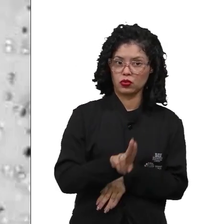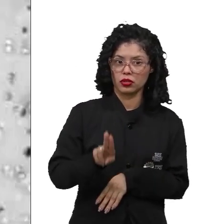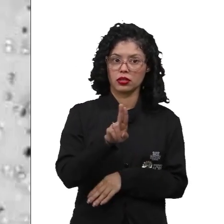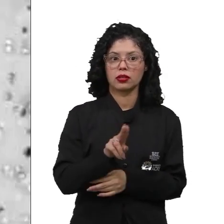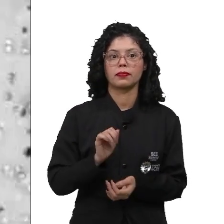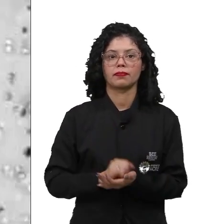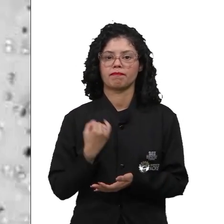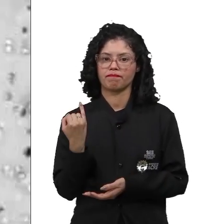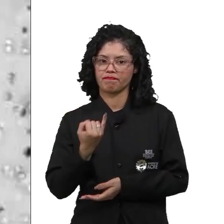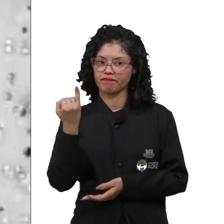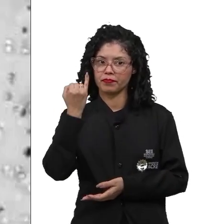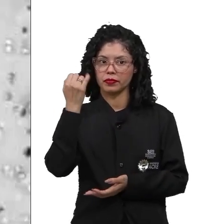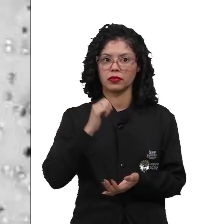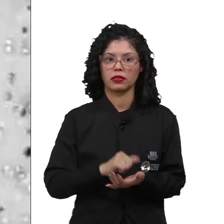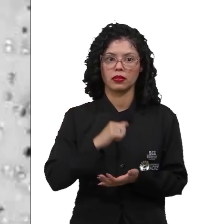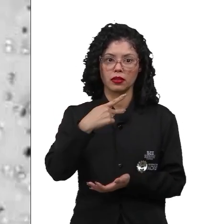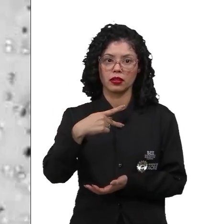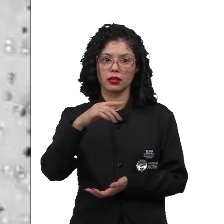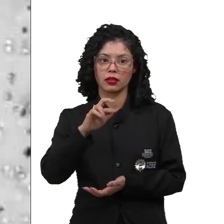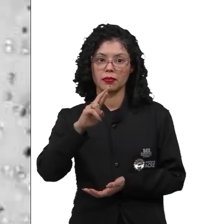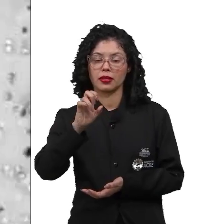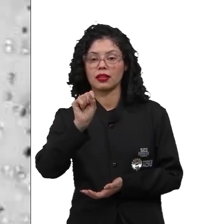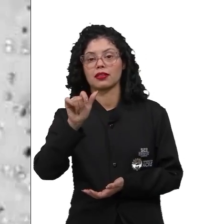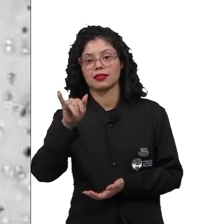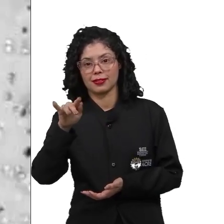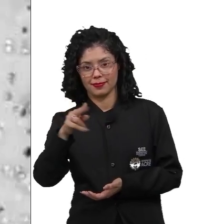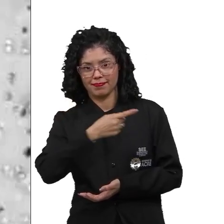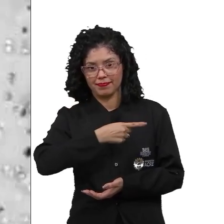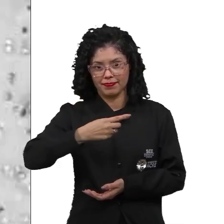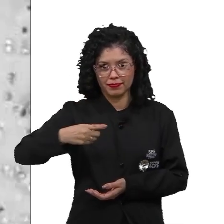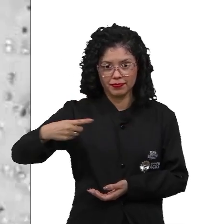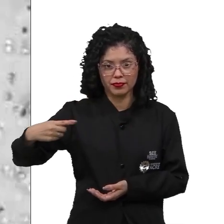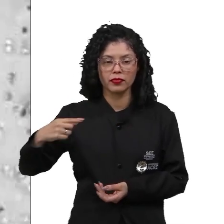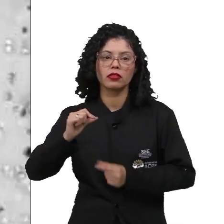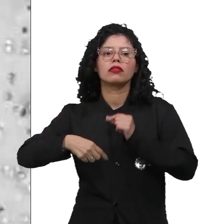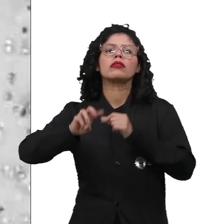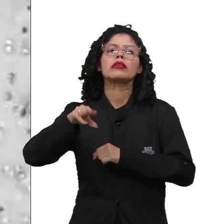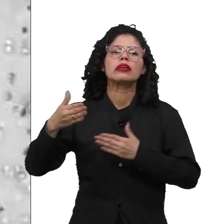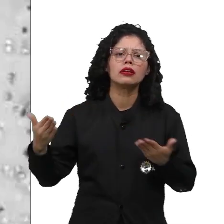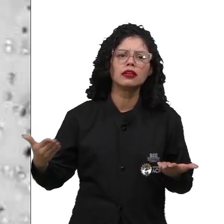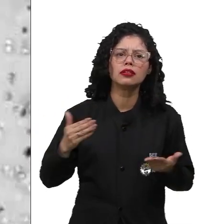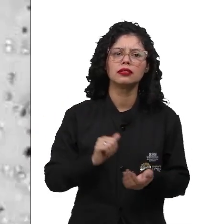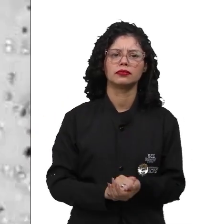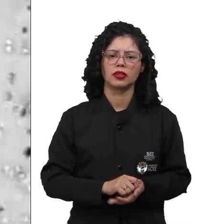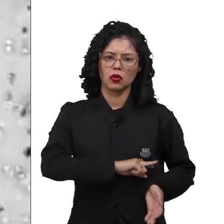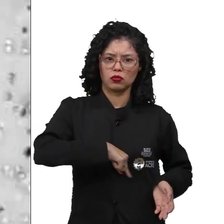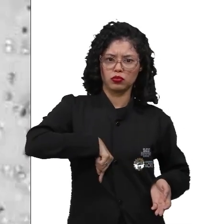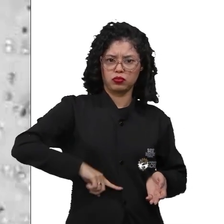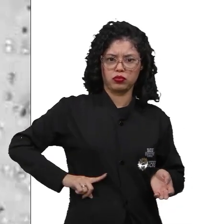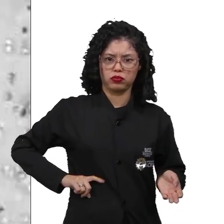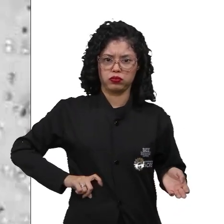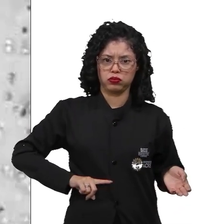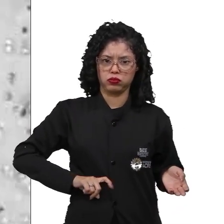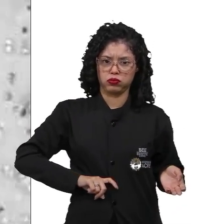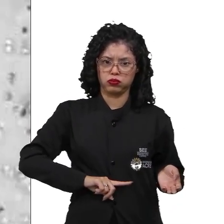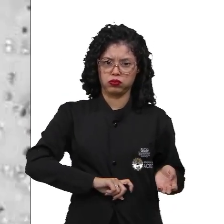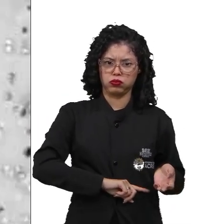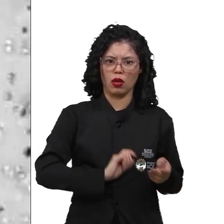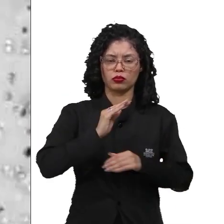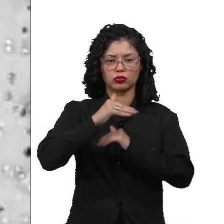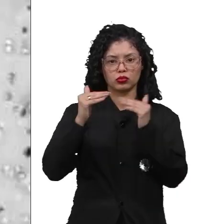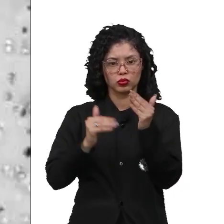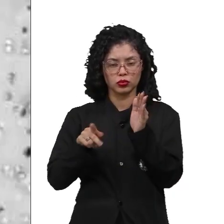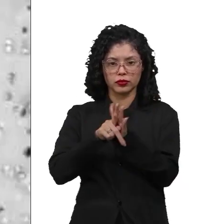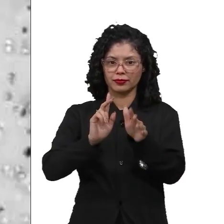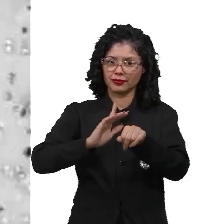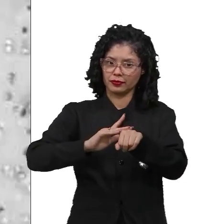são especialistas ali em parasitas, né? E quem são os parasitas, gente? As lombrigas, as tênias, né? Todo tipo